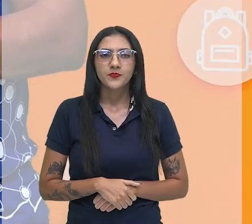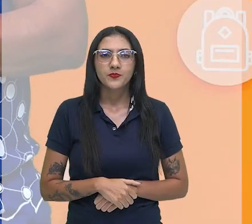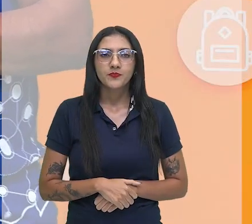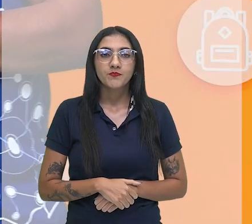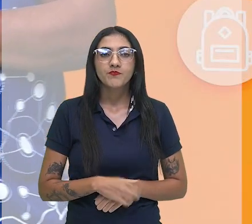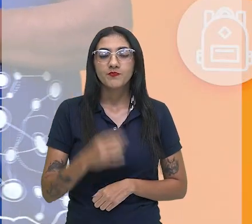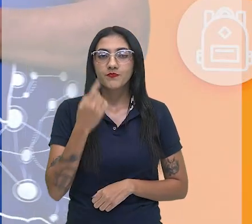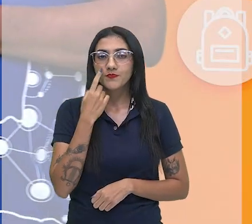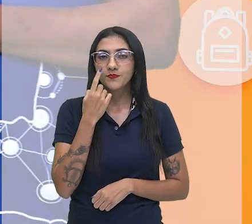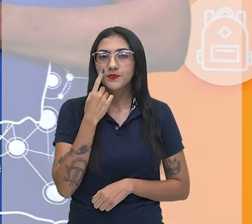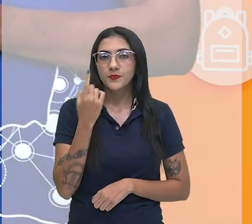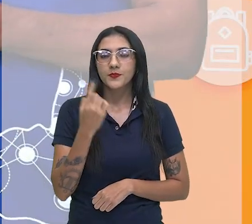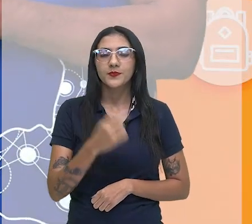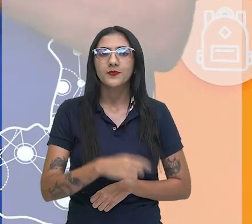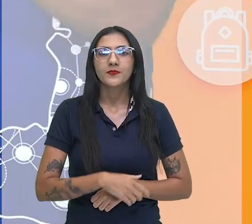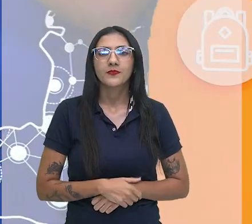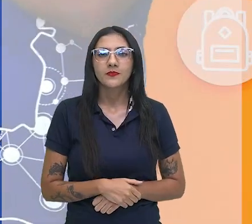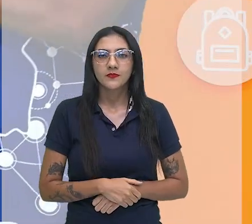essa questão.